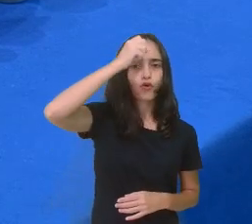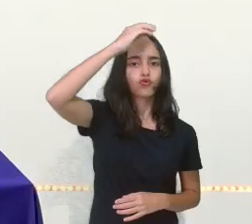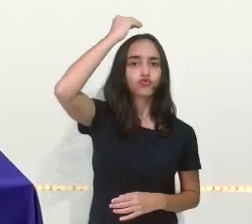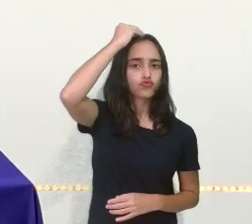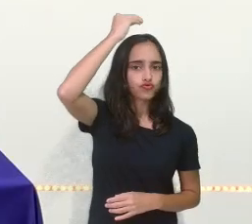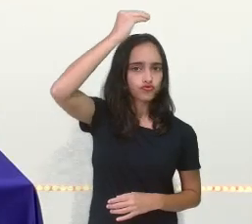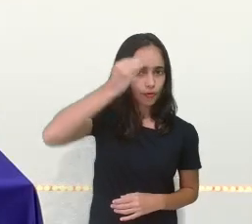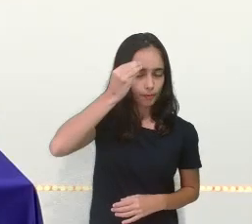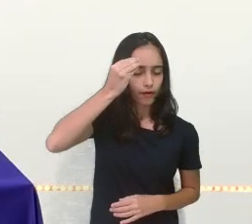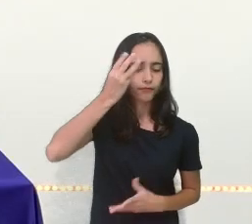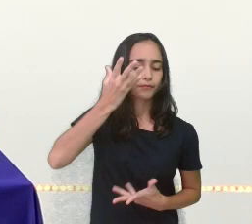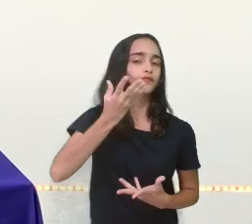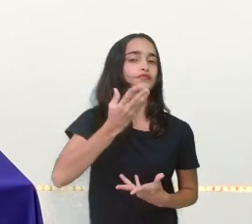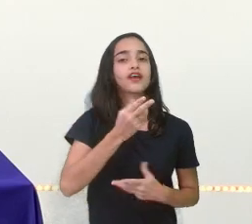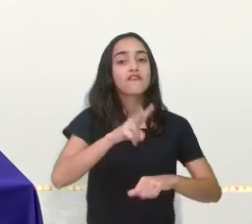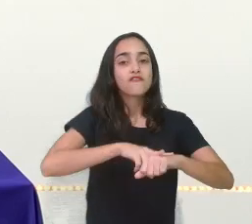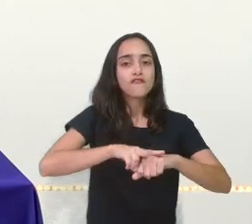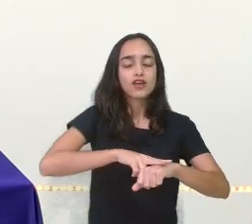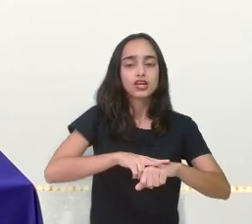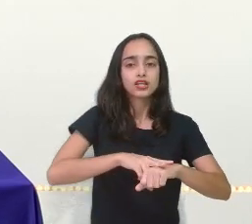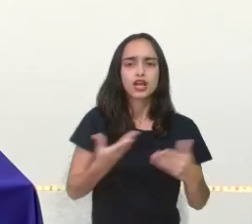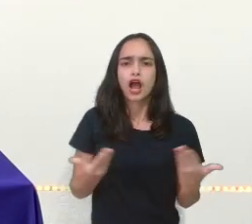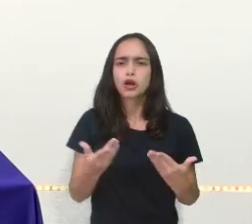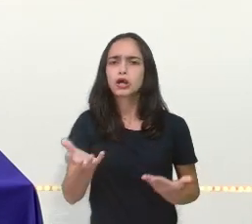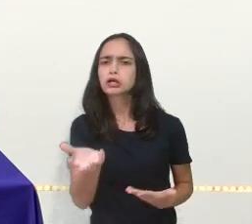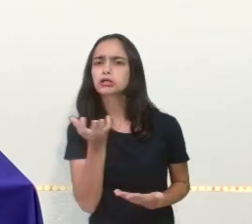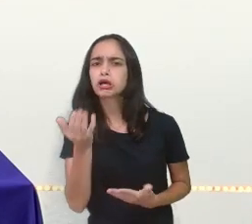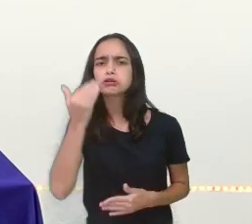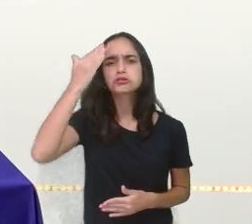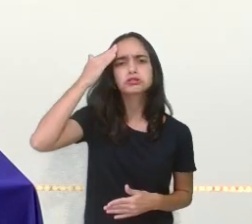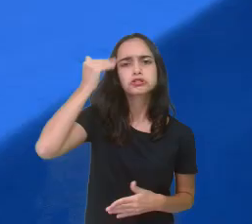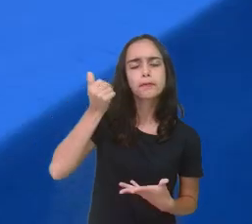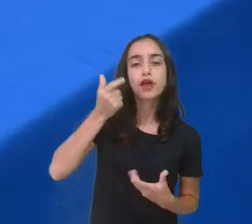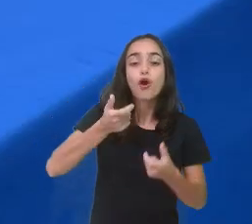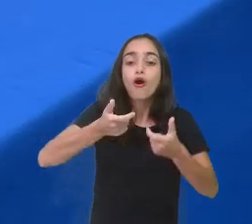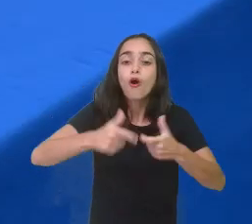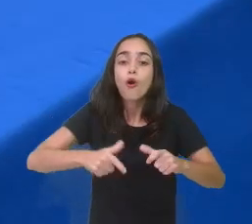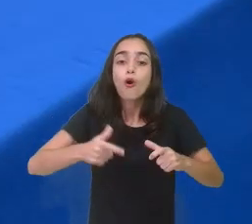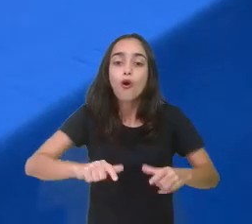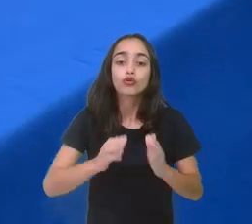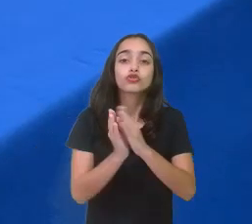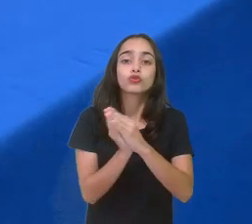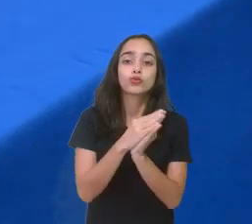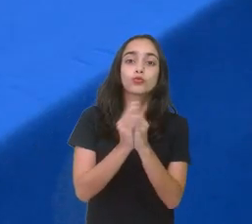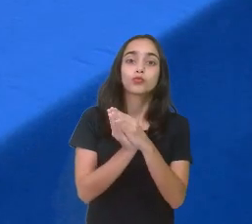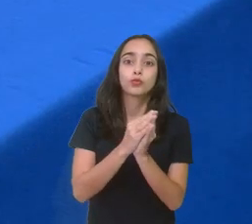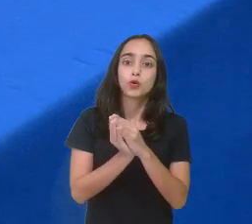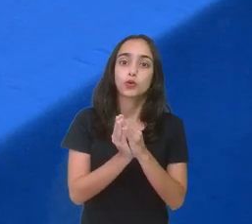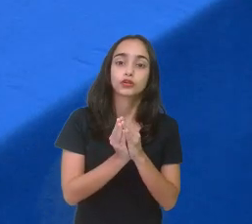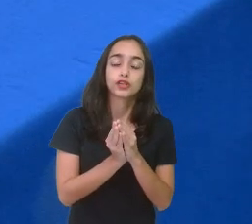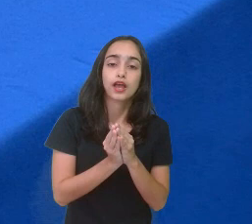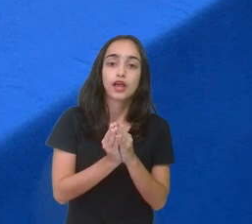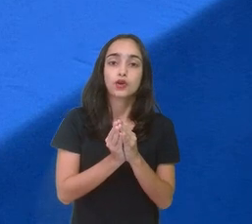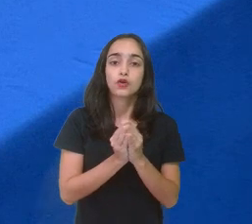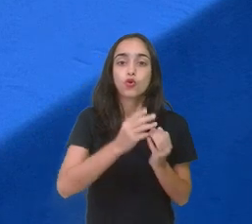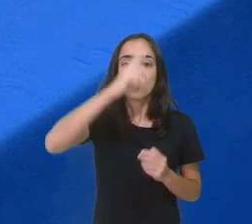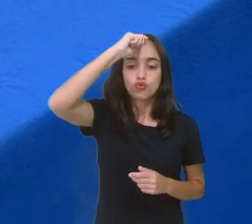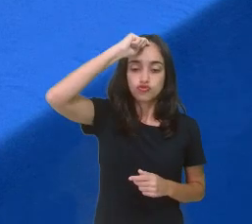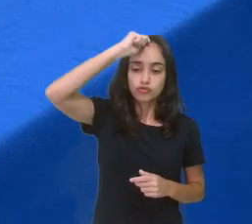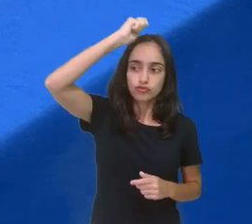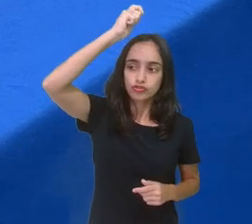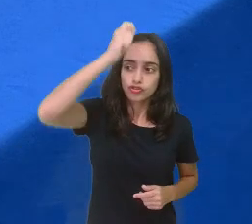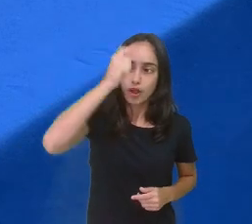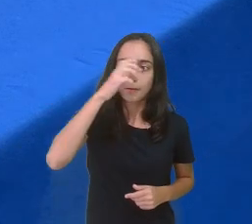posição do bonequinho laranja, do chapéuzinho laranja, qual é a posição dele na fila?